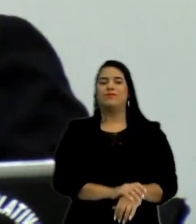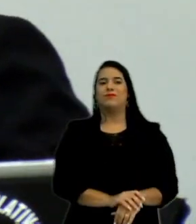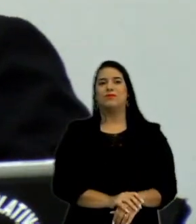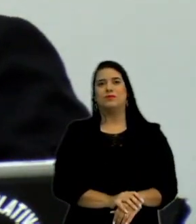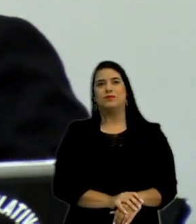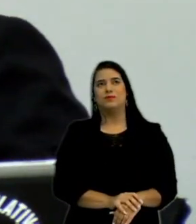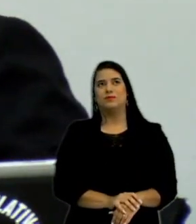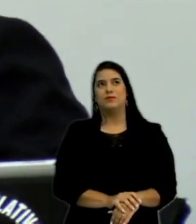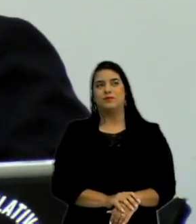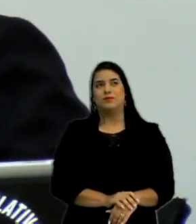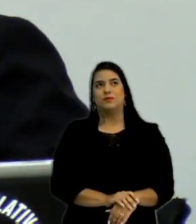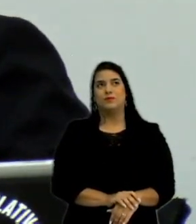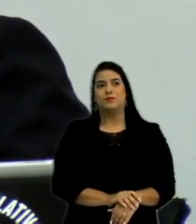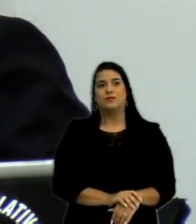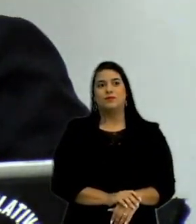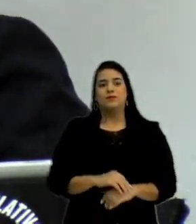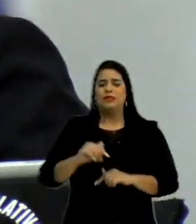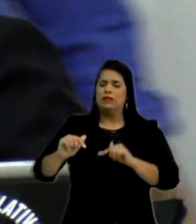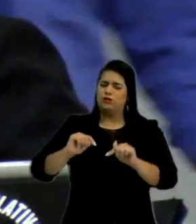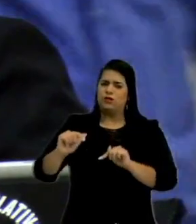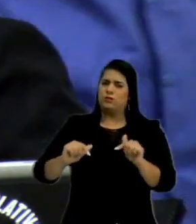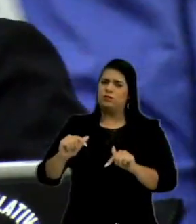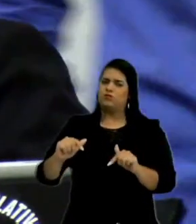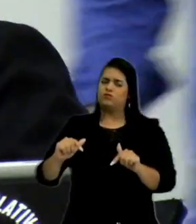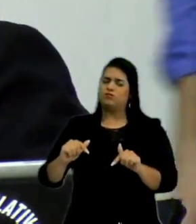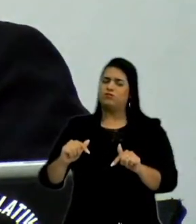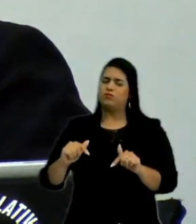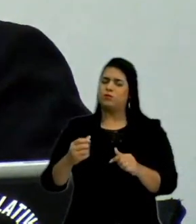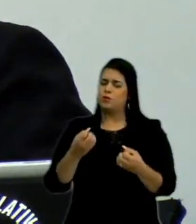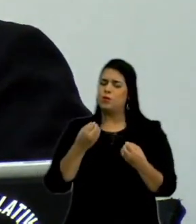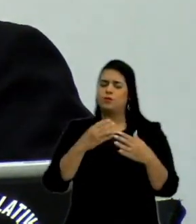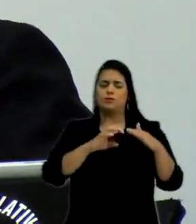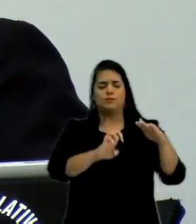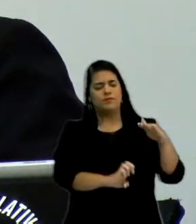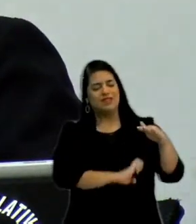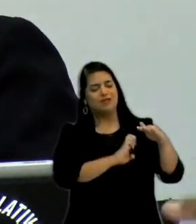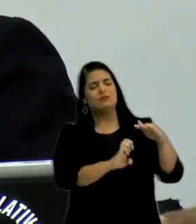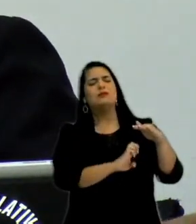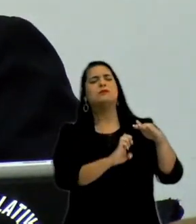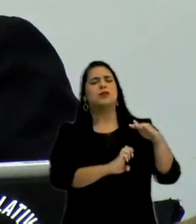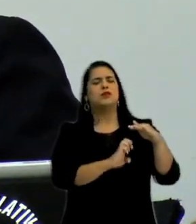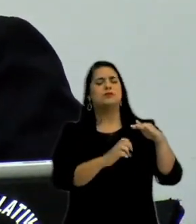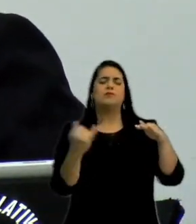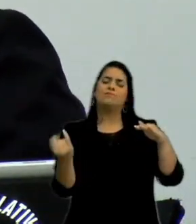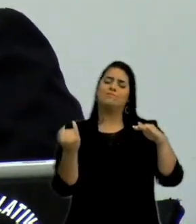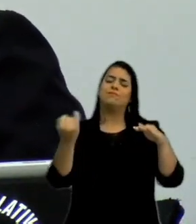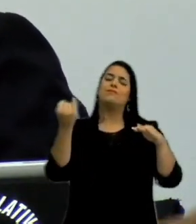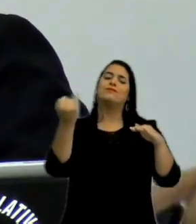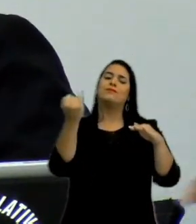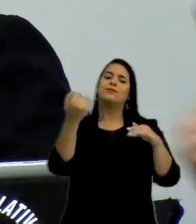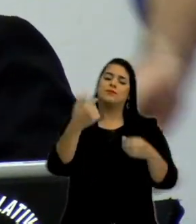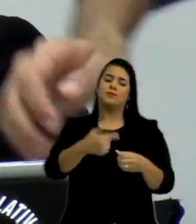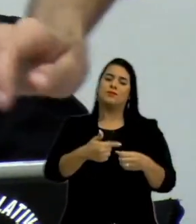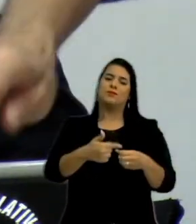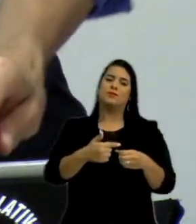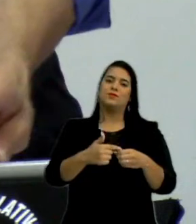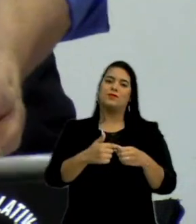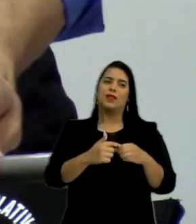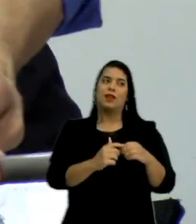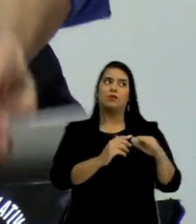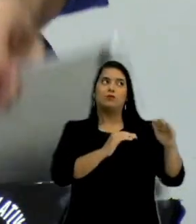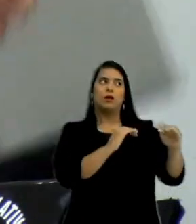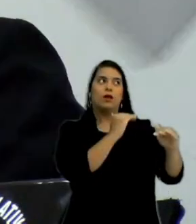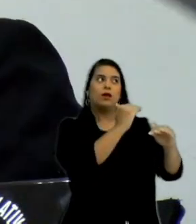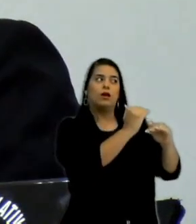E pelo trabalho que vem fazendo, um grande empresário do nosso município. E cresceu e